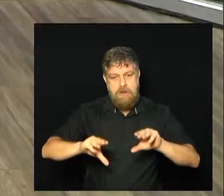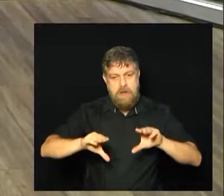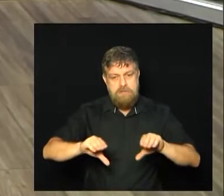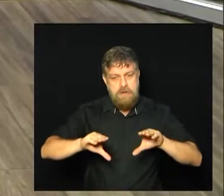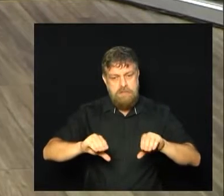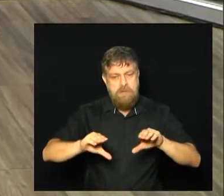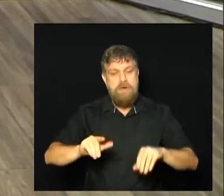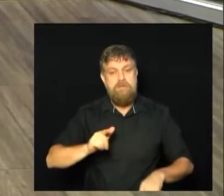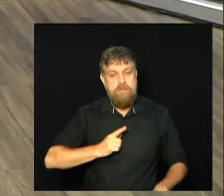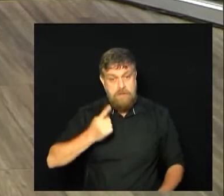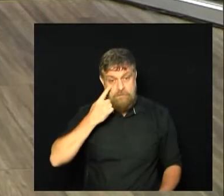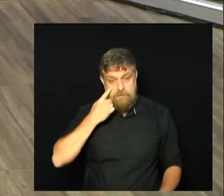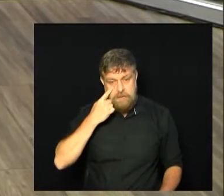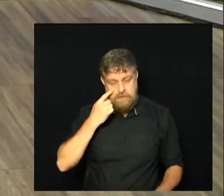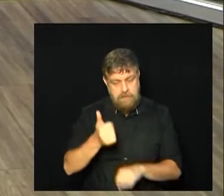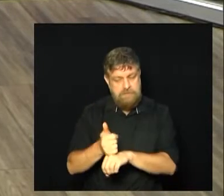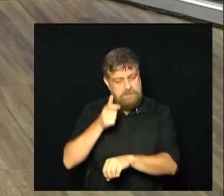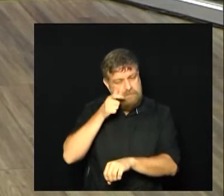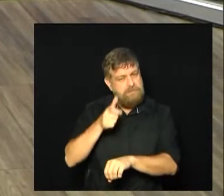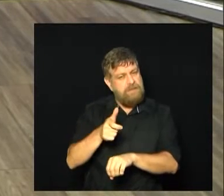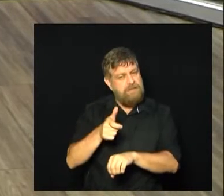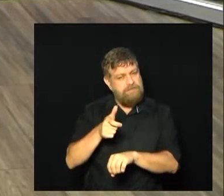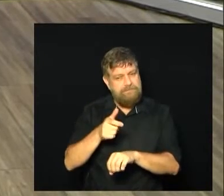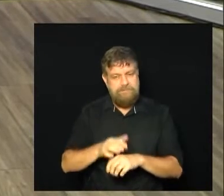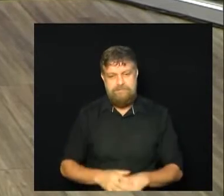Então, a partir de agora, se liga na profissão.